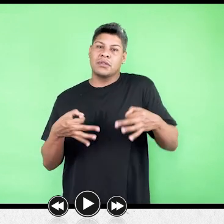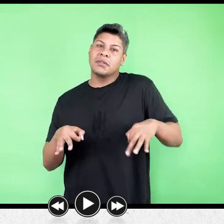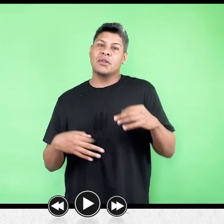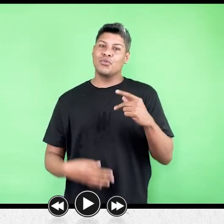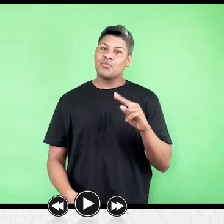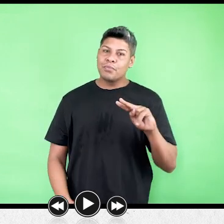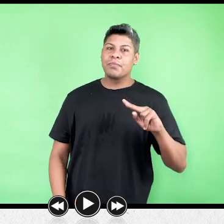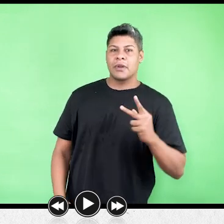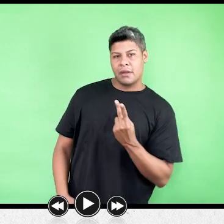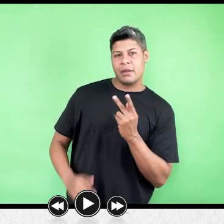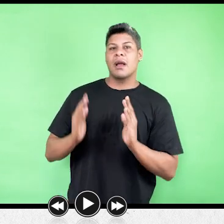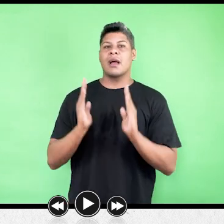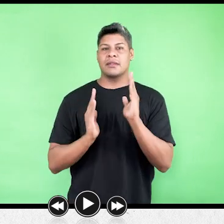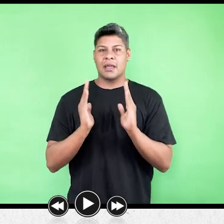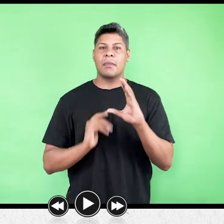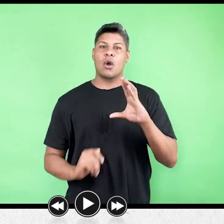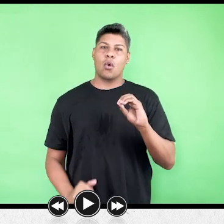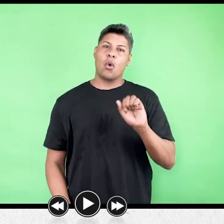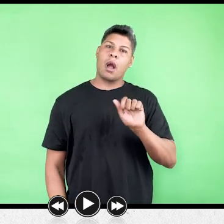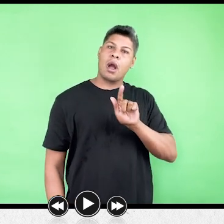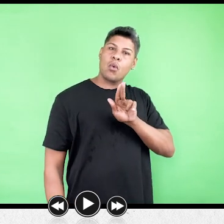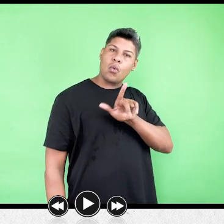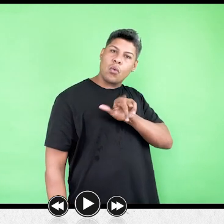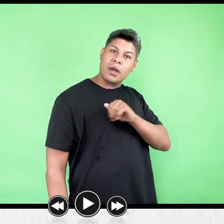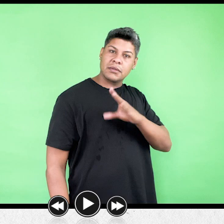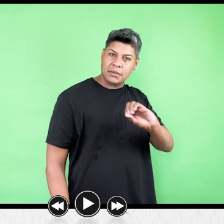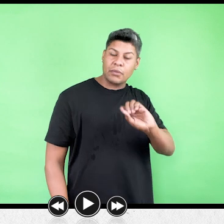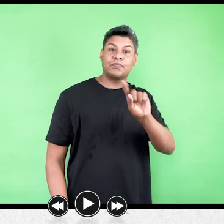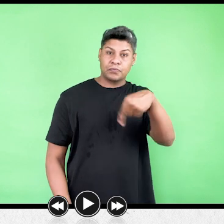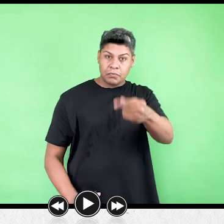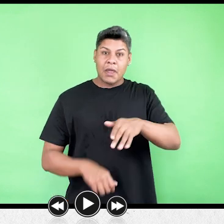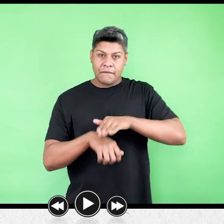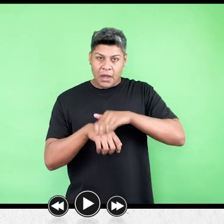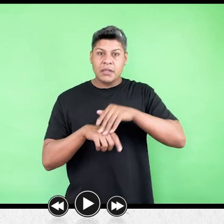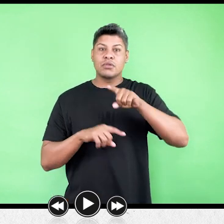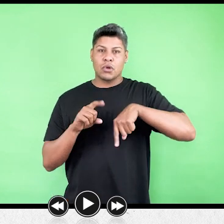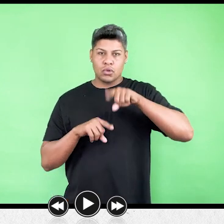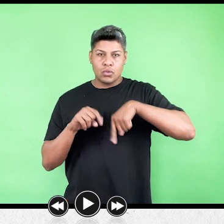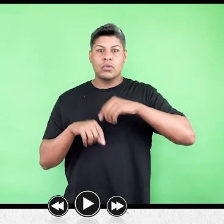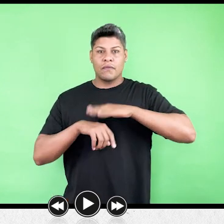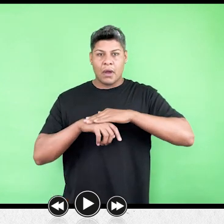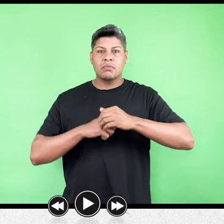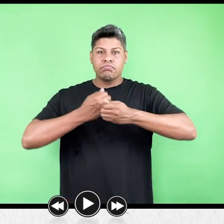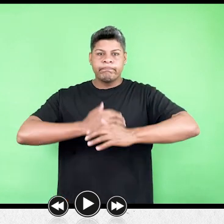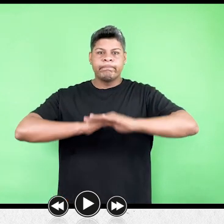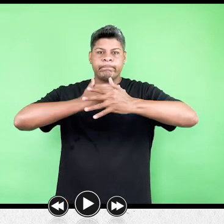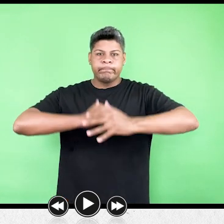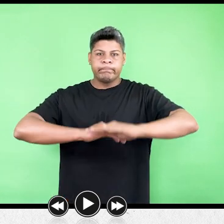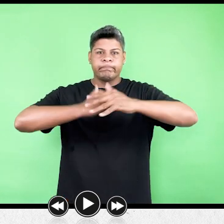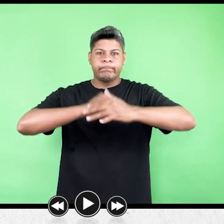pH nessa etapa de coagulação. Depois que a gente aplica o produto e faz essa agitação, a gente tem a etapa